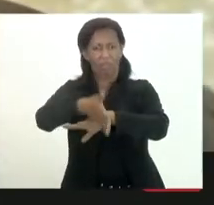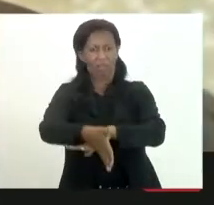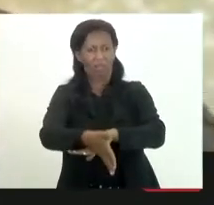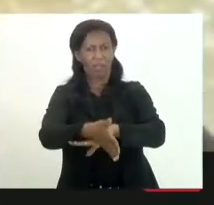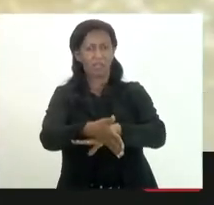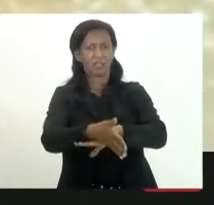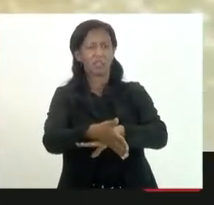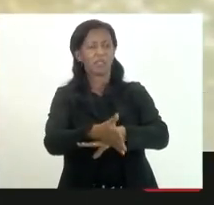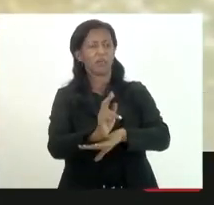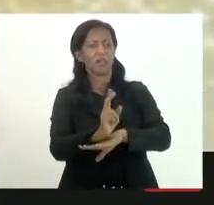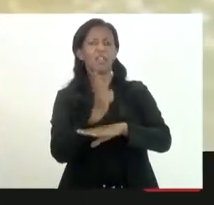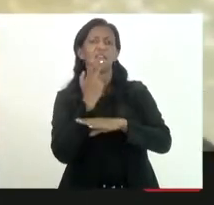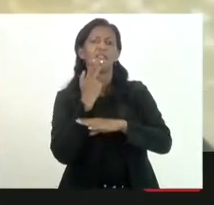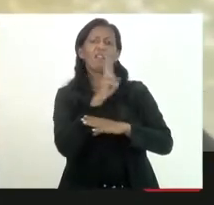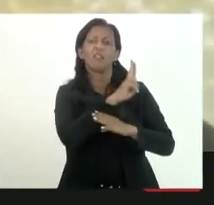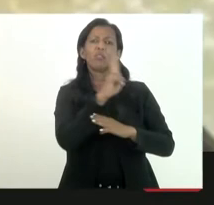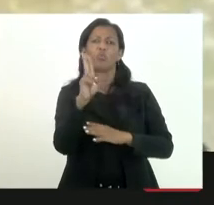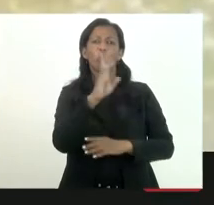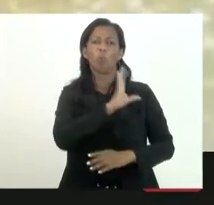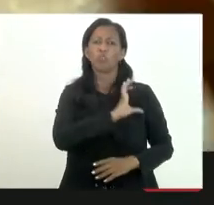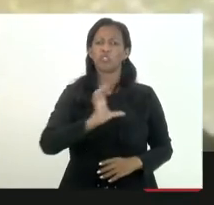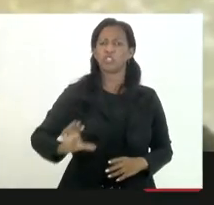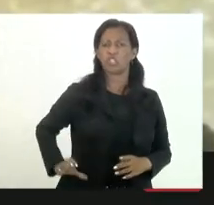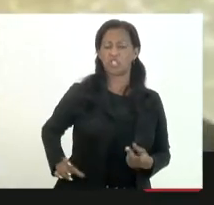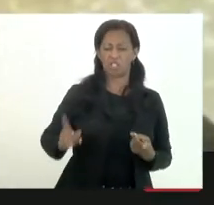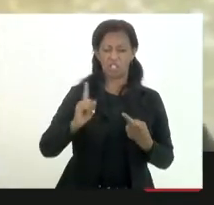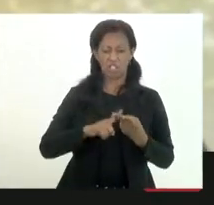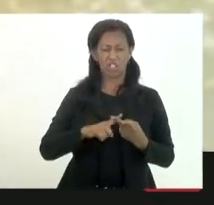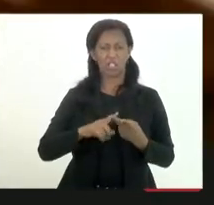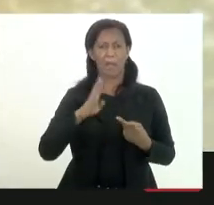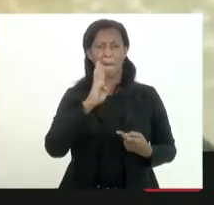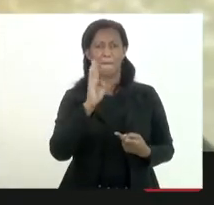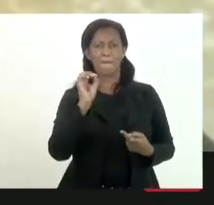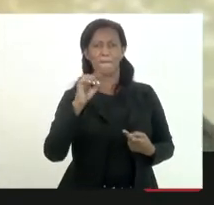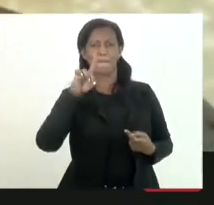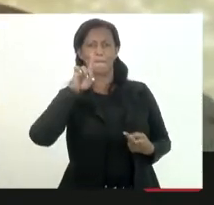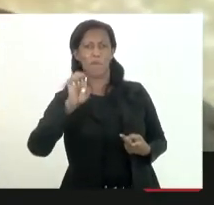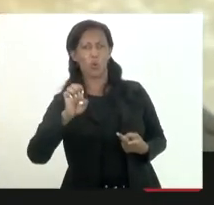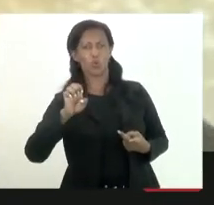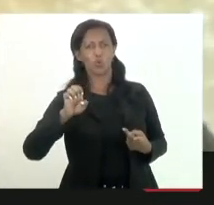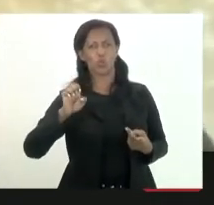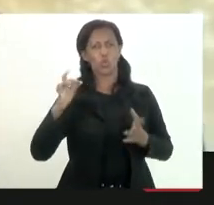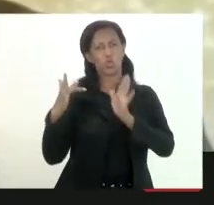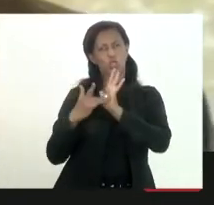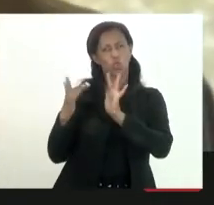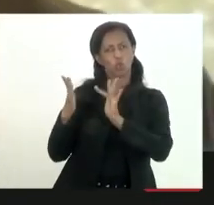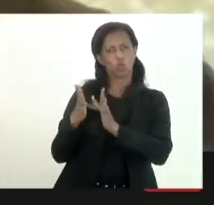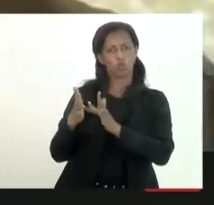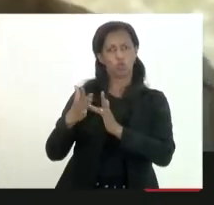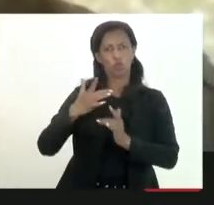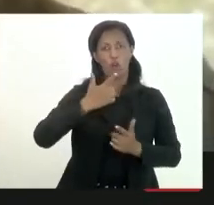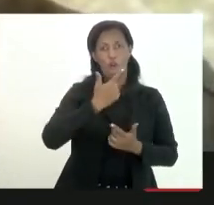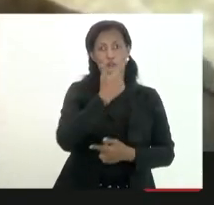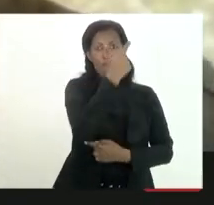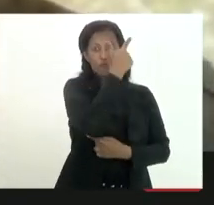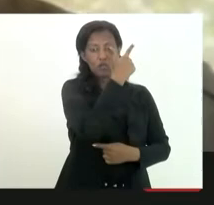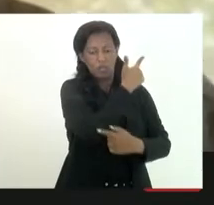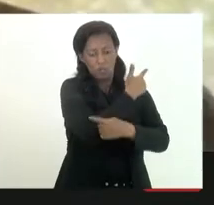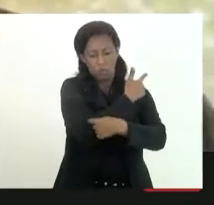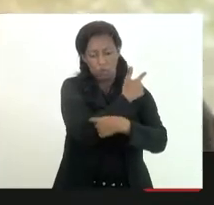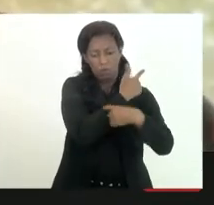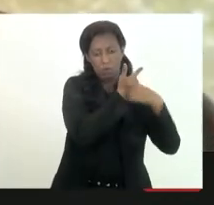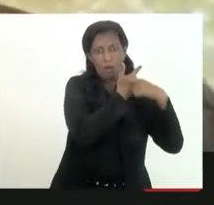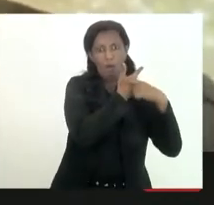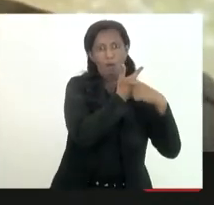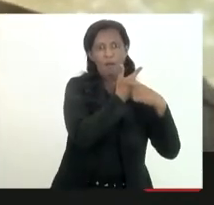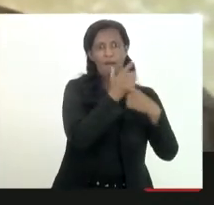indevidamente o nome de Cristo, traficante de Jesus, bonde de Jesus, Deus é fiel nos fuzis, etc. Isso me incomoda.